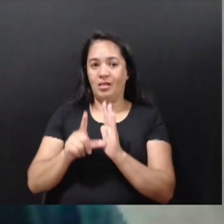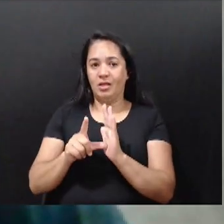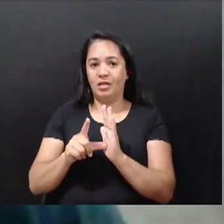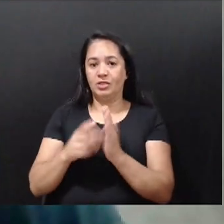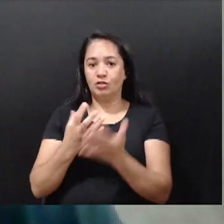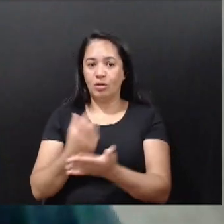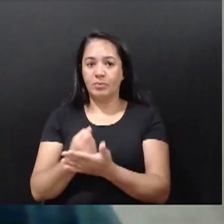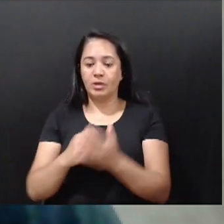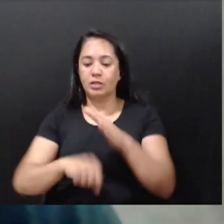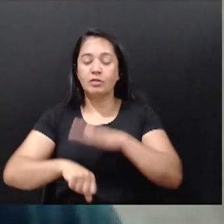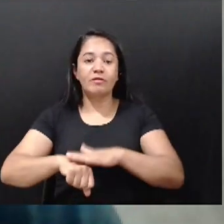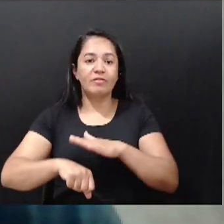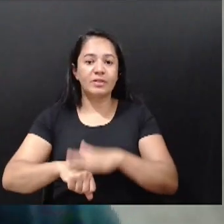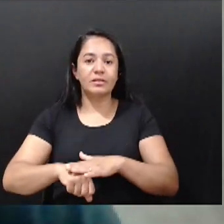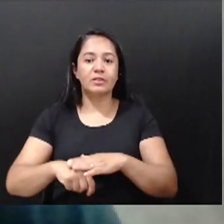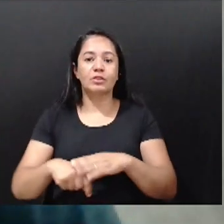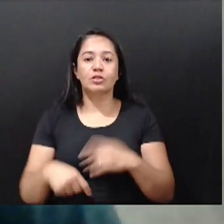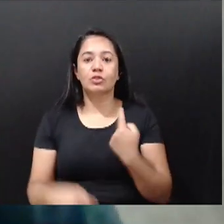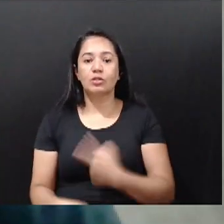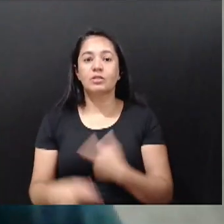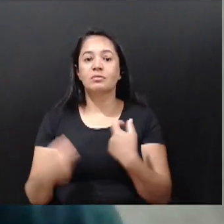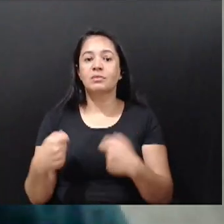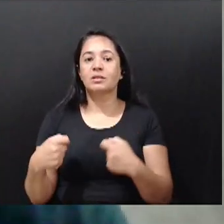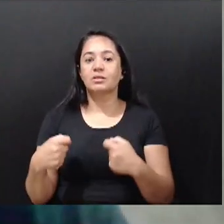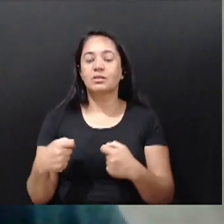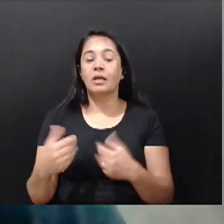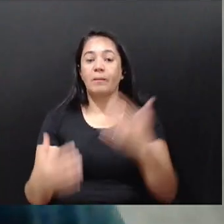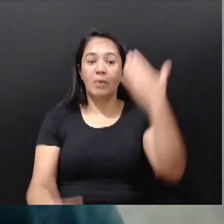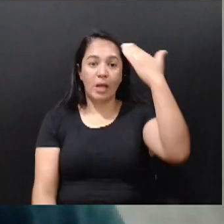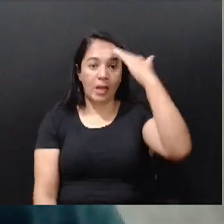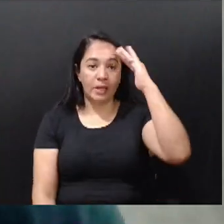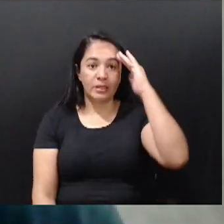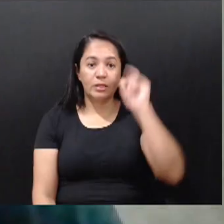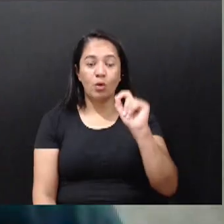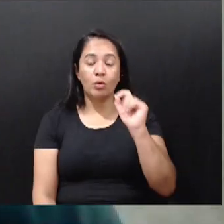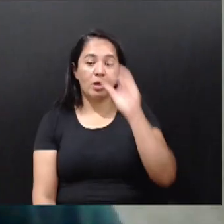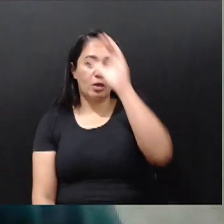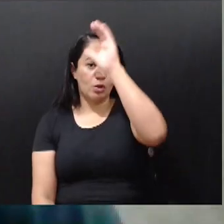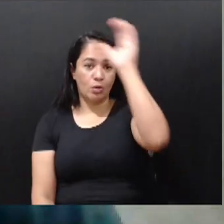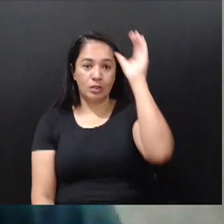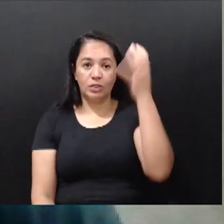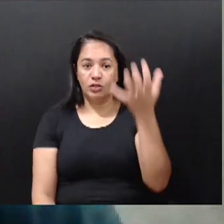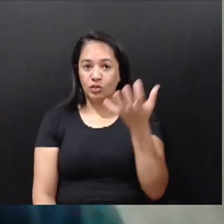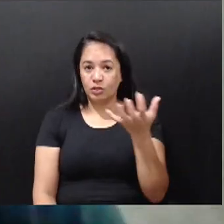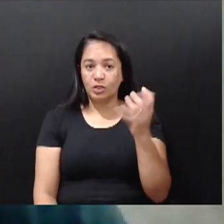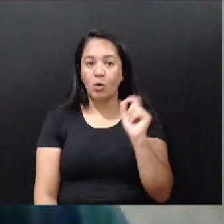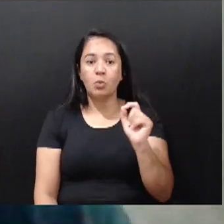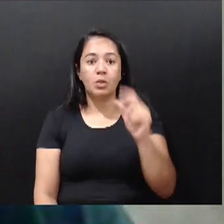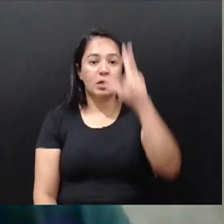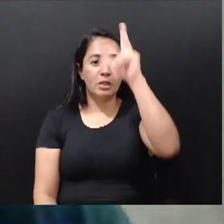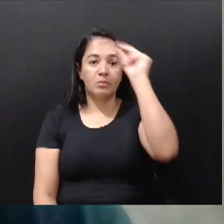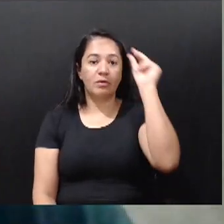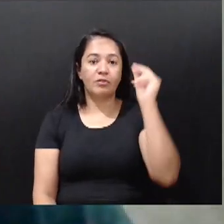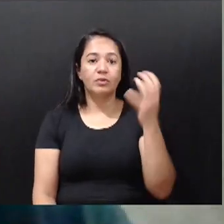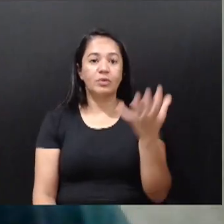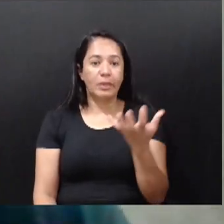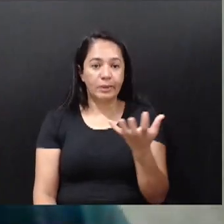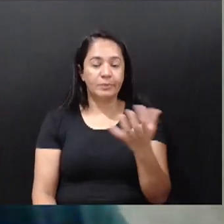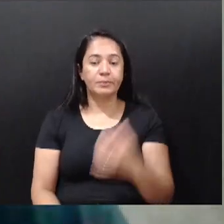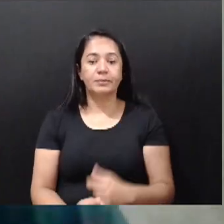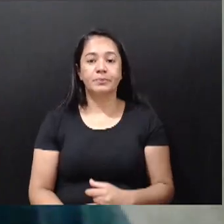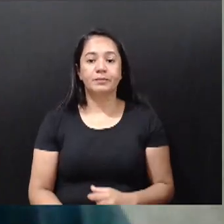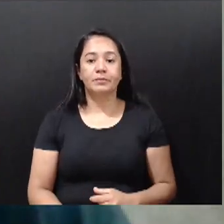né, nós precisamos entender o que o cliente espera, no caso, o que a prefeitura esperava desse aplicativo, né? E